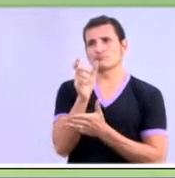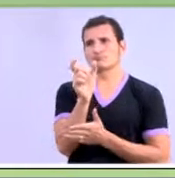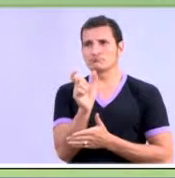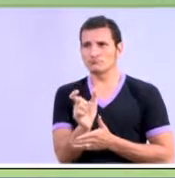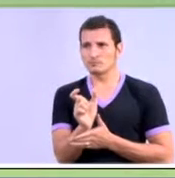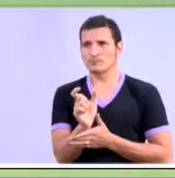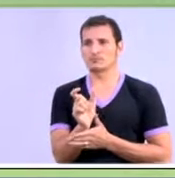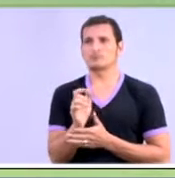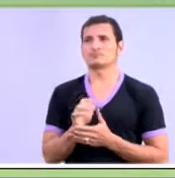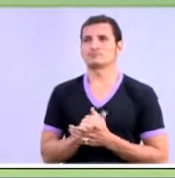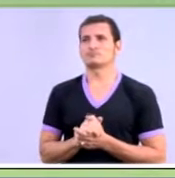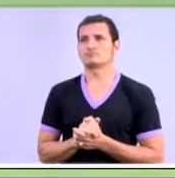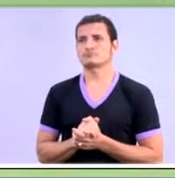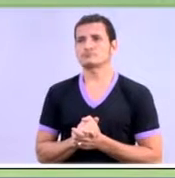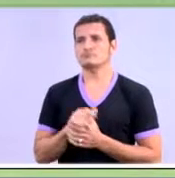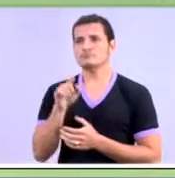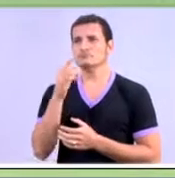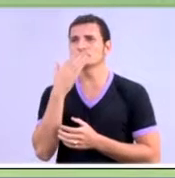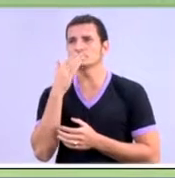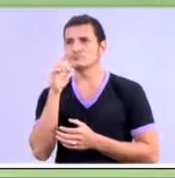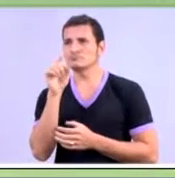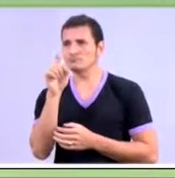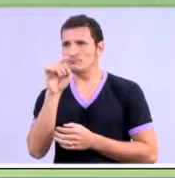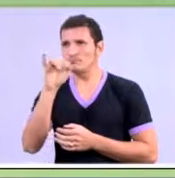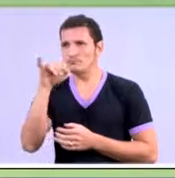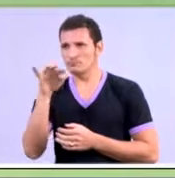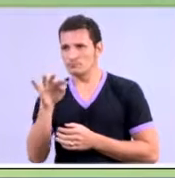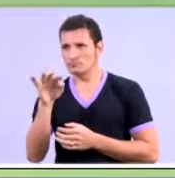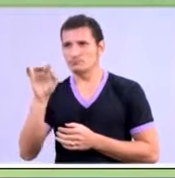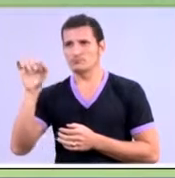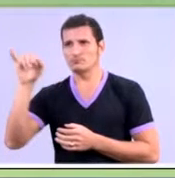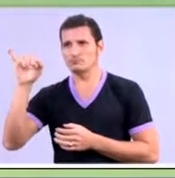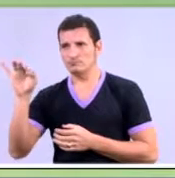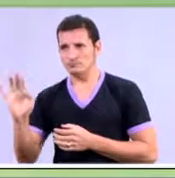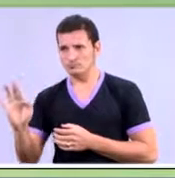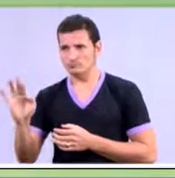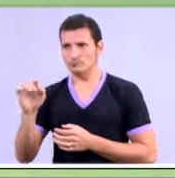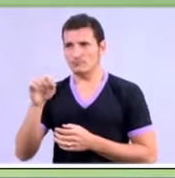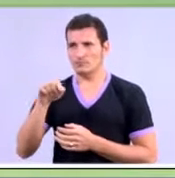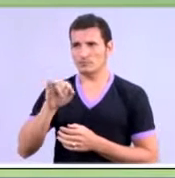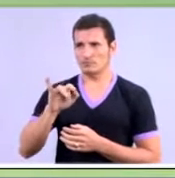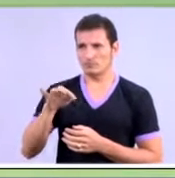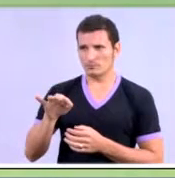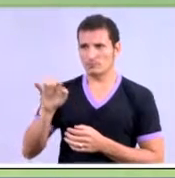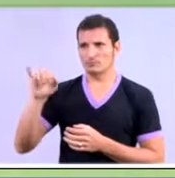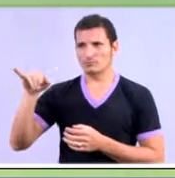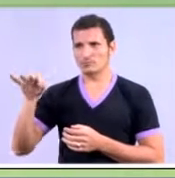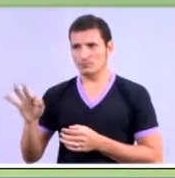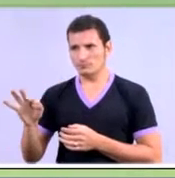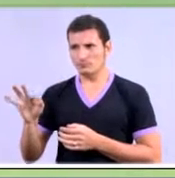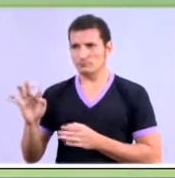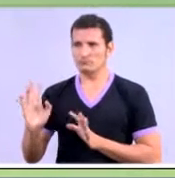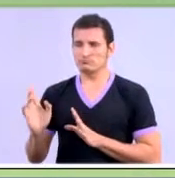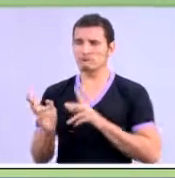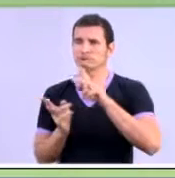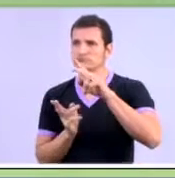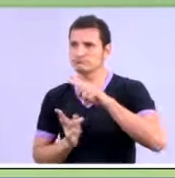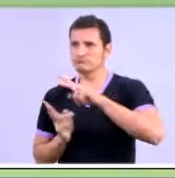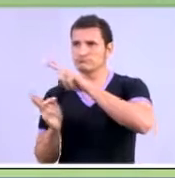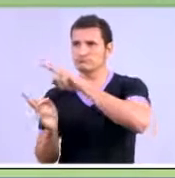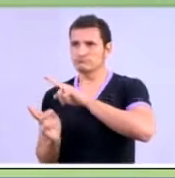parâmetros é o mesmo também. E qual é o tipo desse? Inteiro, inteiro. E o tipo desse? Inteiro, inteiro. Então, nesse